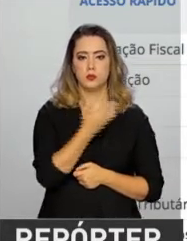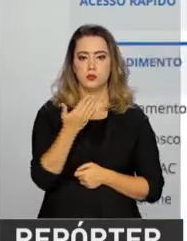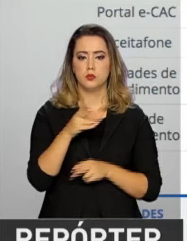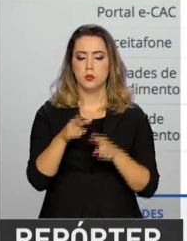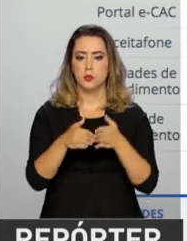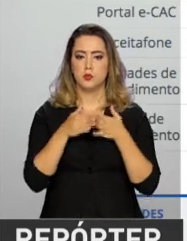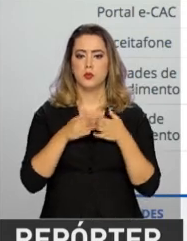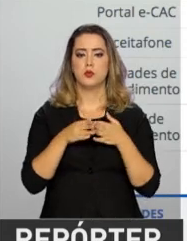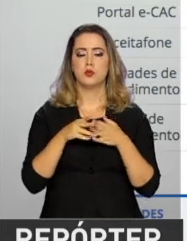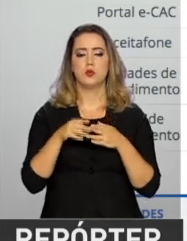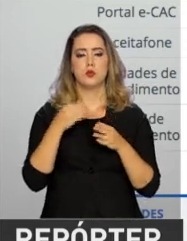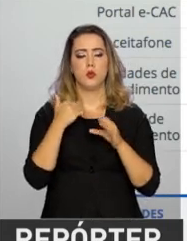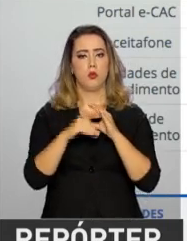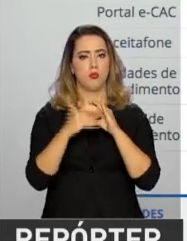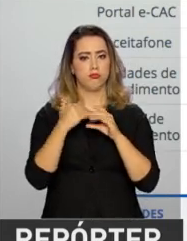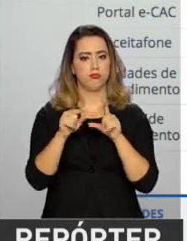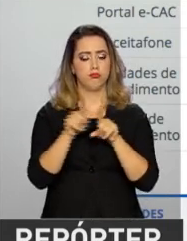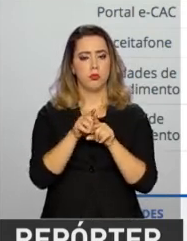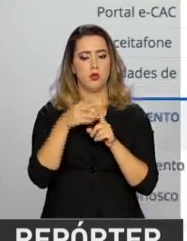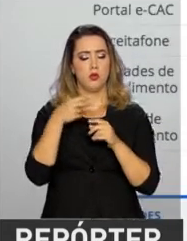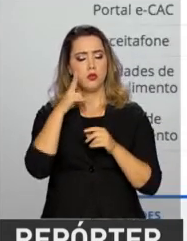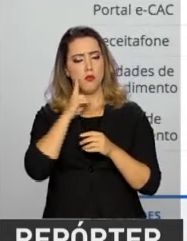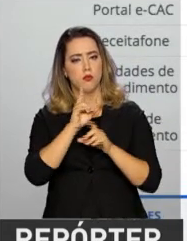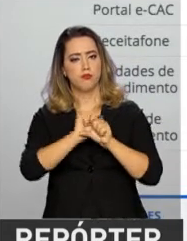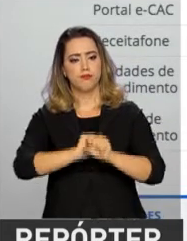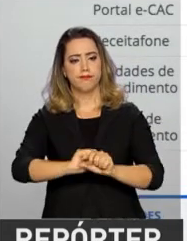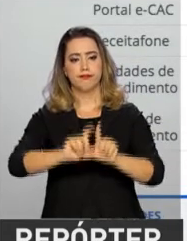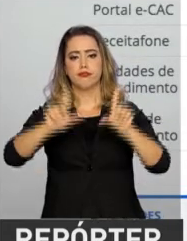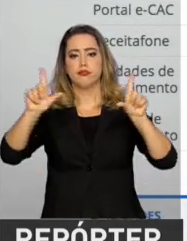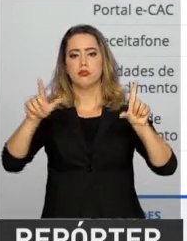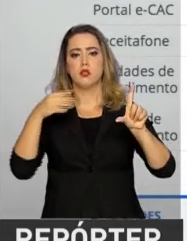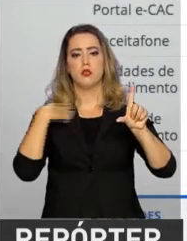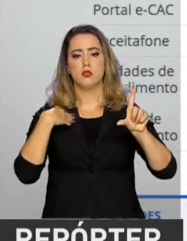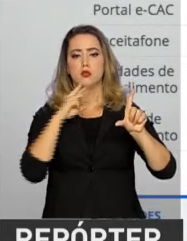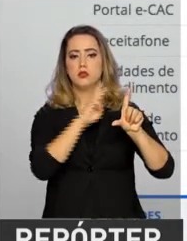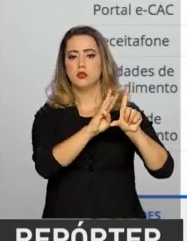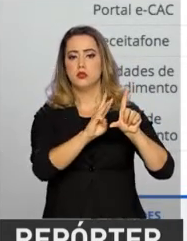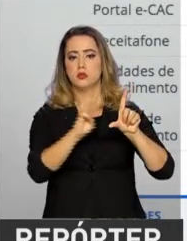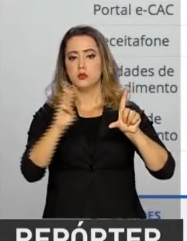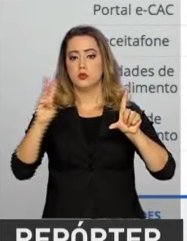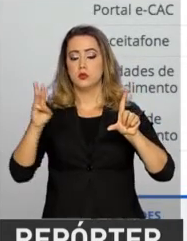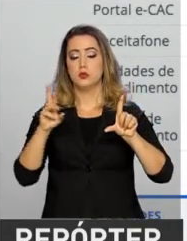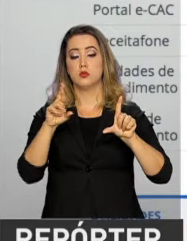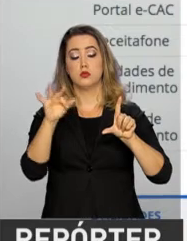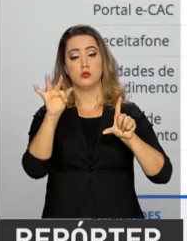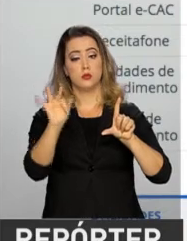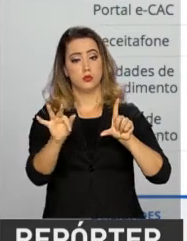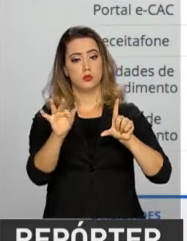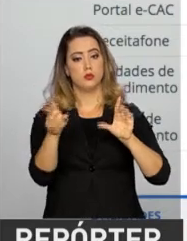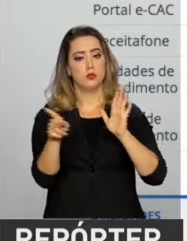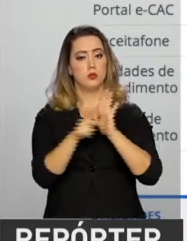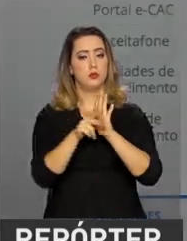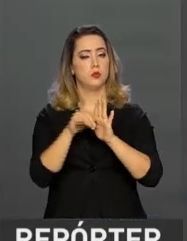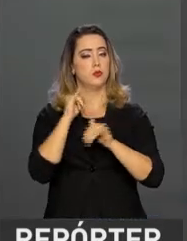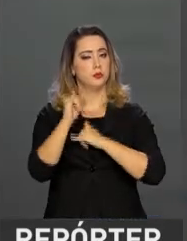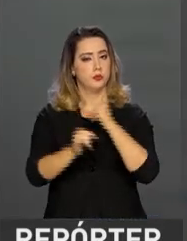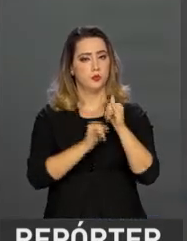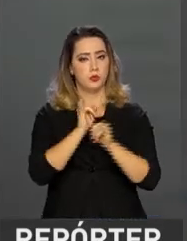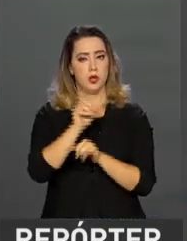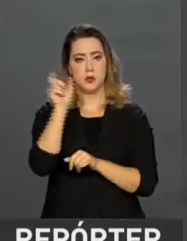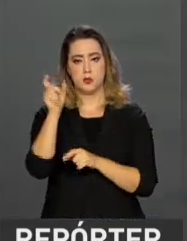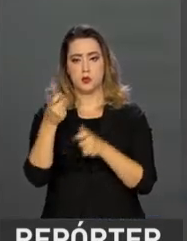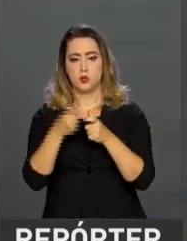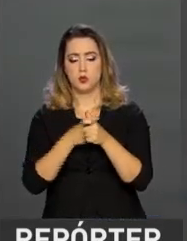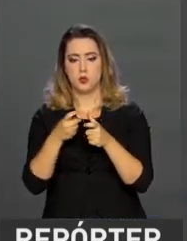pedido por meio de um requerimento que pode ser protocolado no site da receita federal na internet os devedores